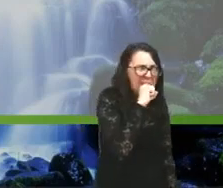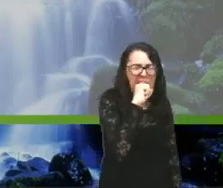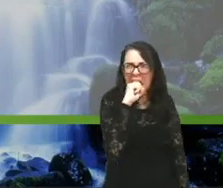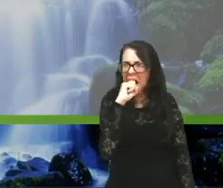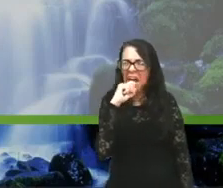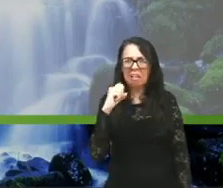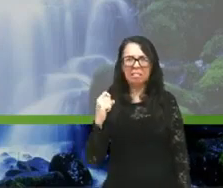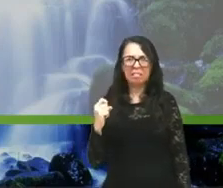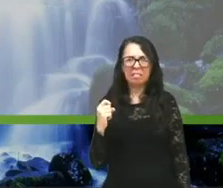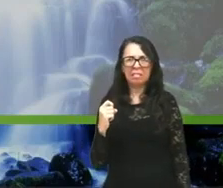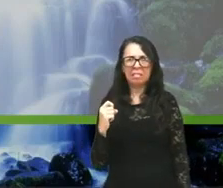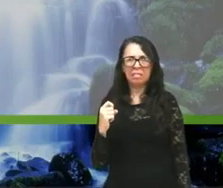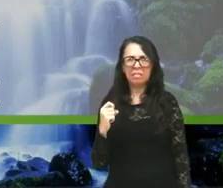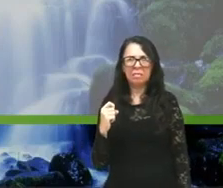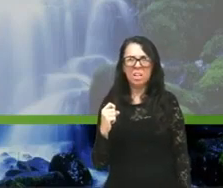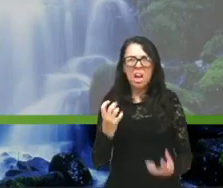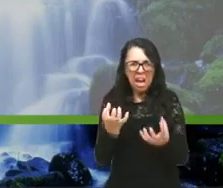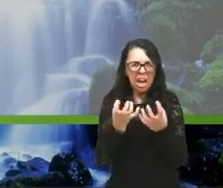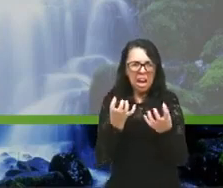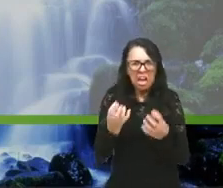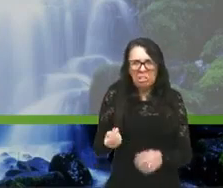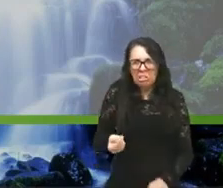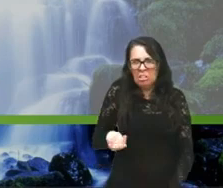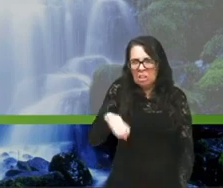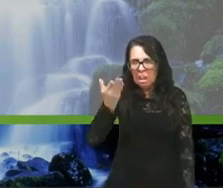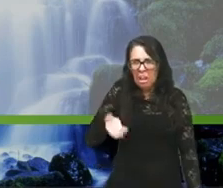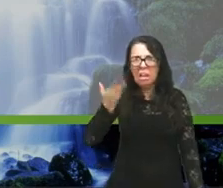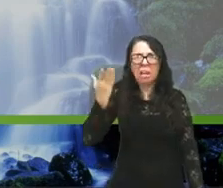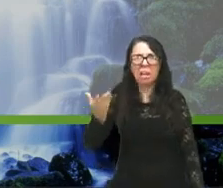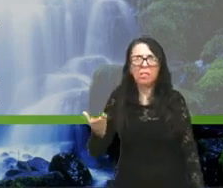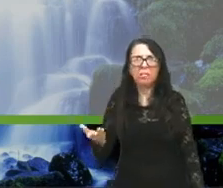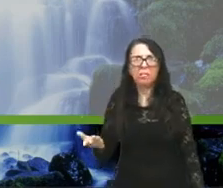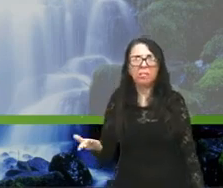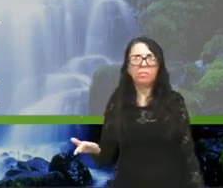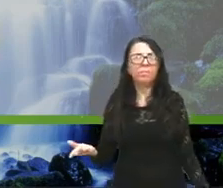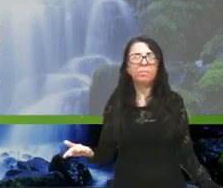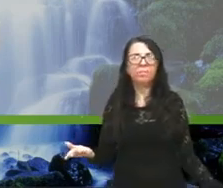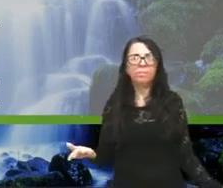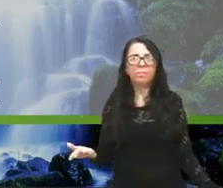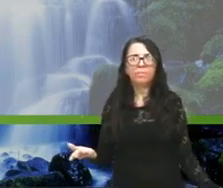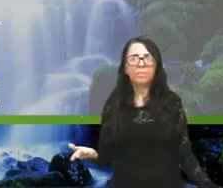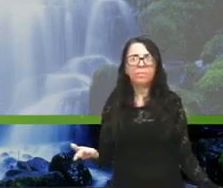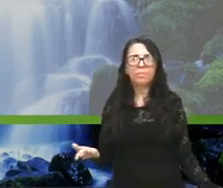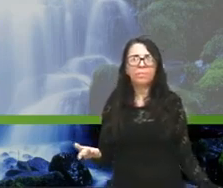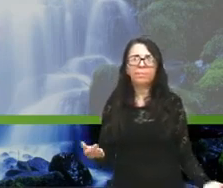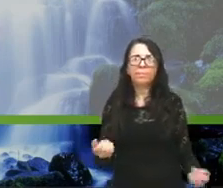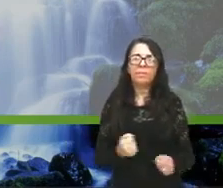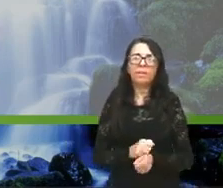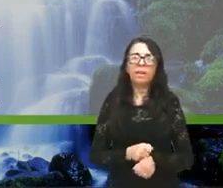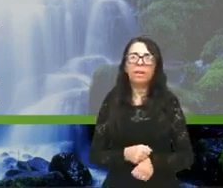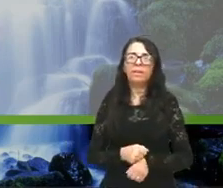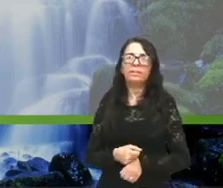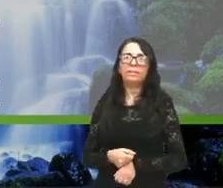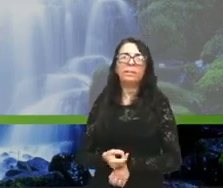Santo. Ficaram com inveja de Barnabé, porque viram o que Barnabé